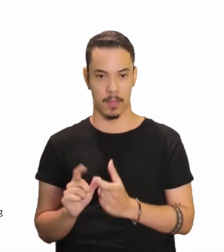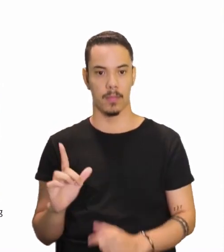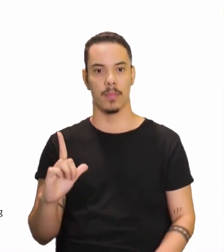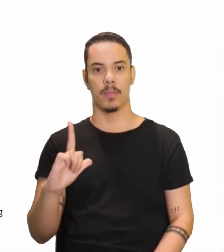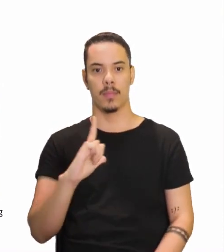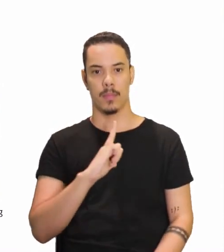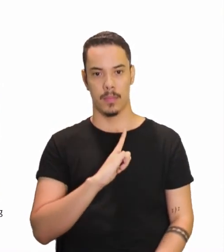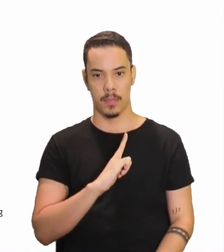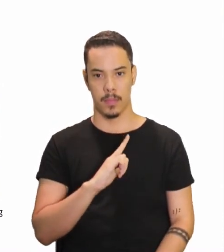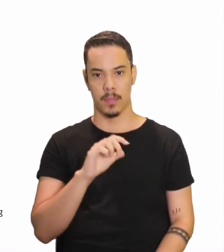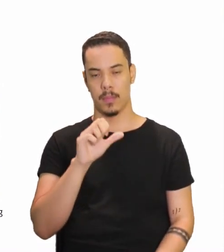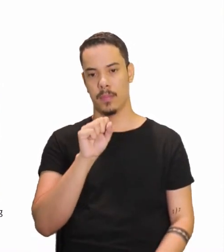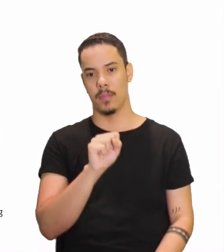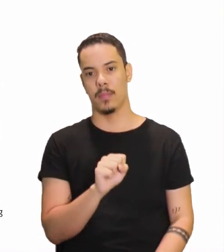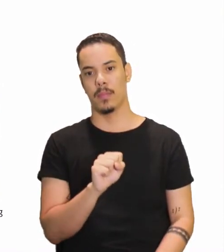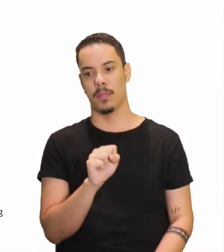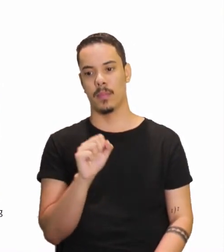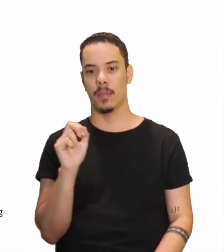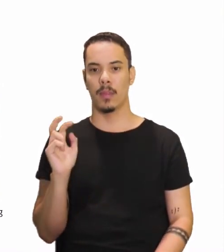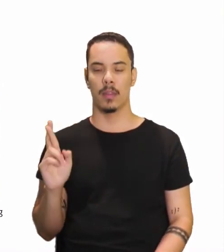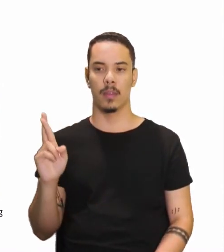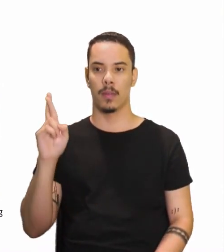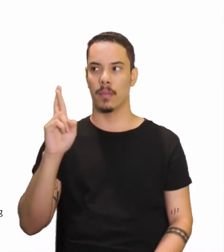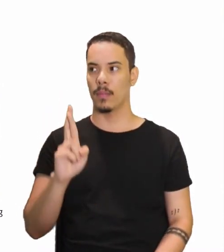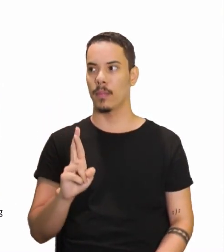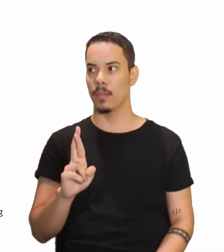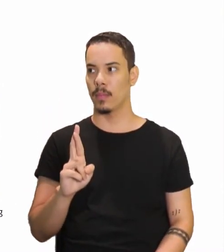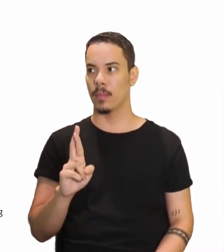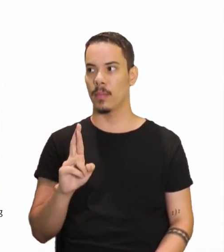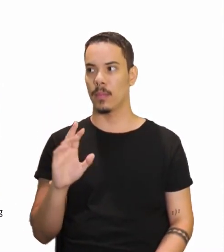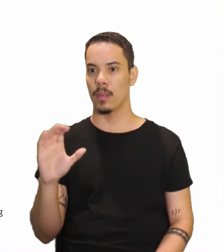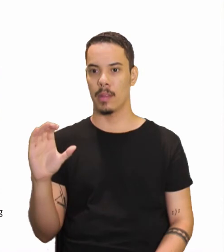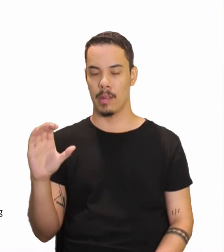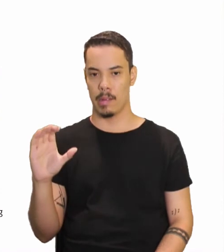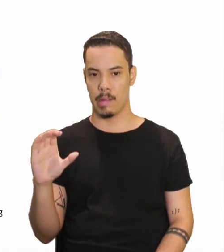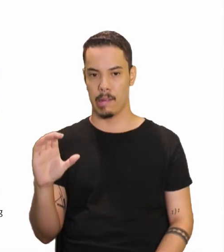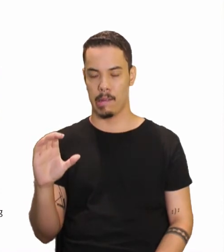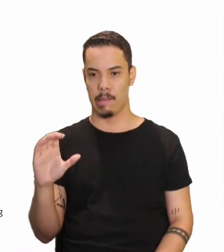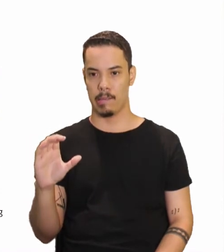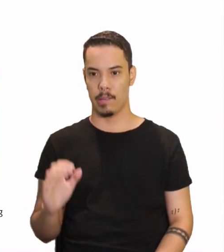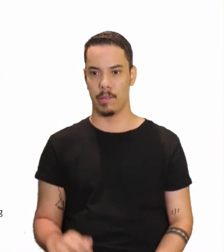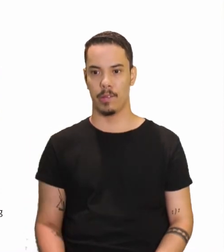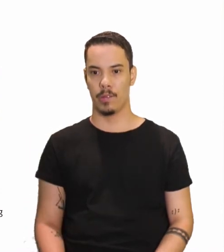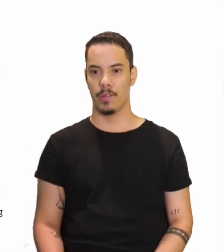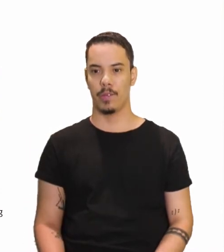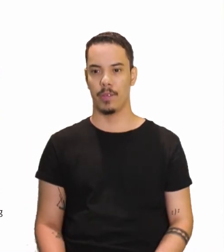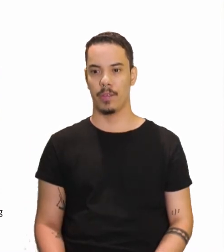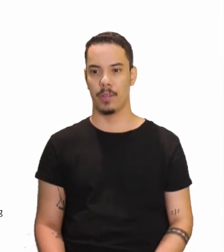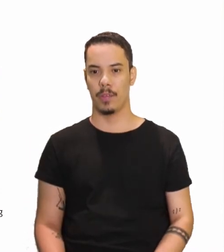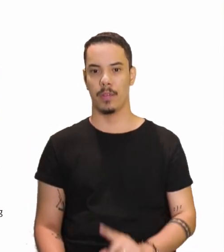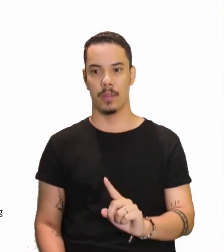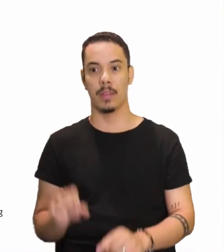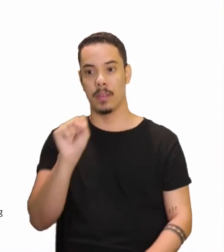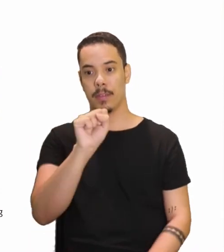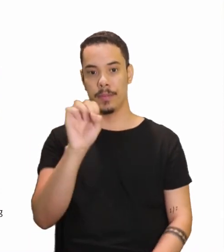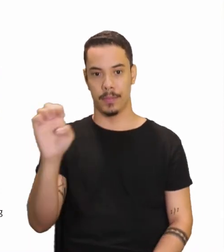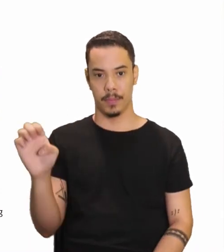tenho S que representa o C, ó, sapo. E